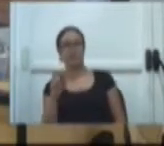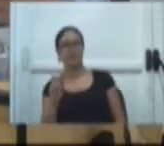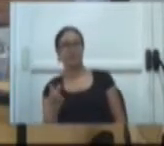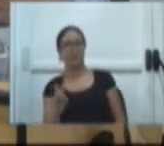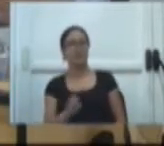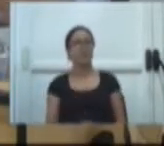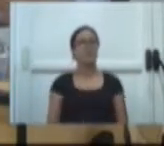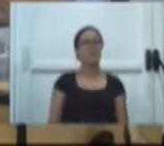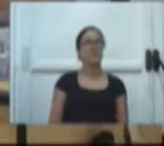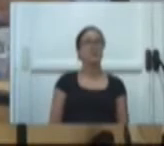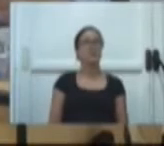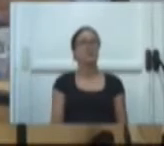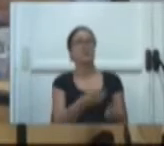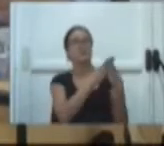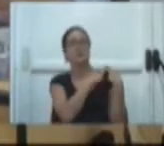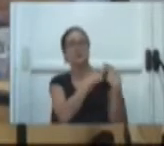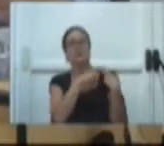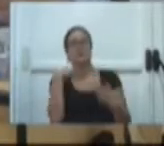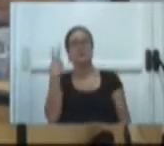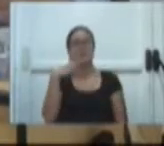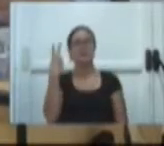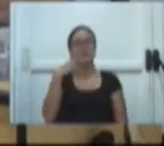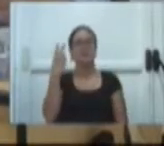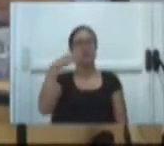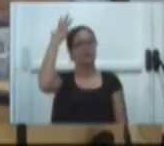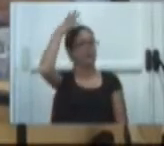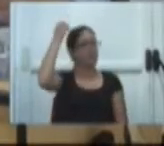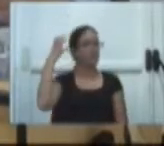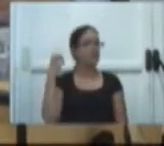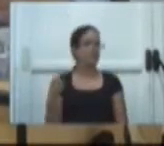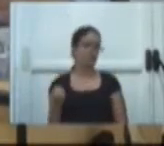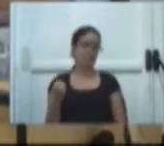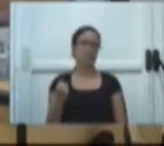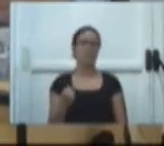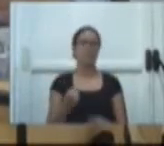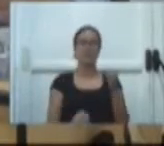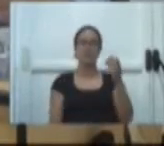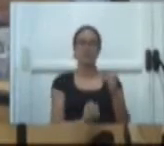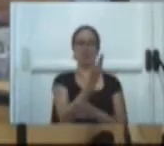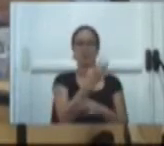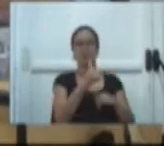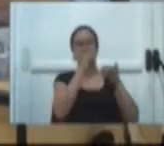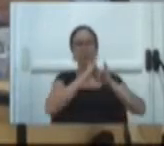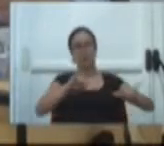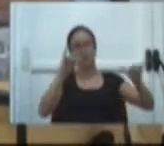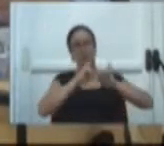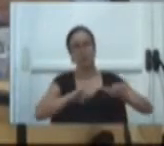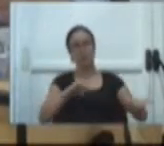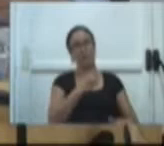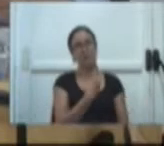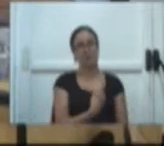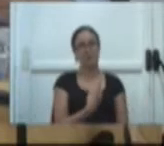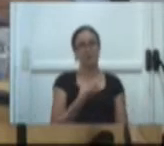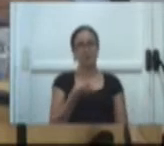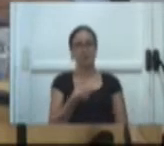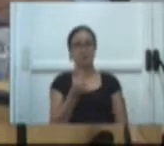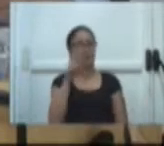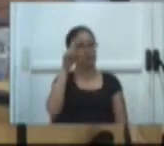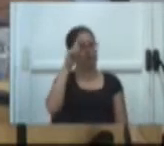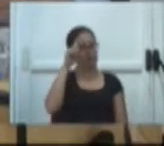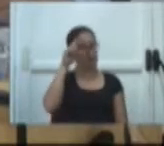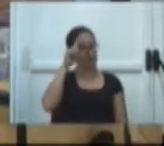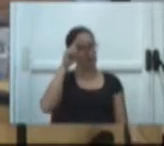Bogo, institui a campanha 16 dias de ativismo no combate ao tabagismo